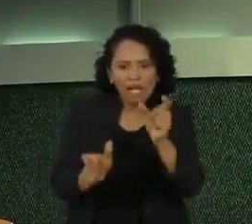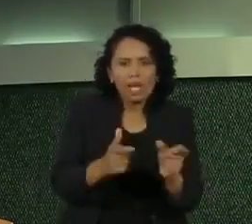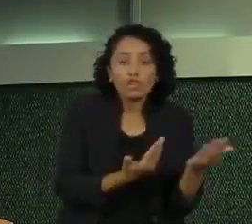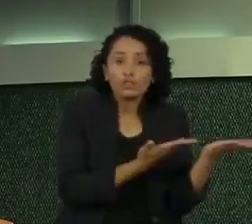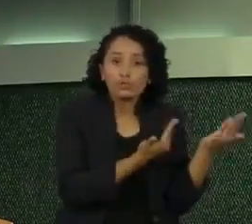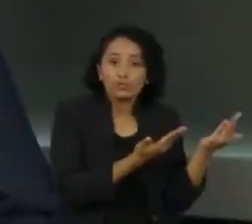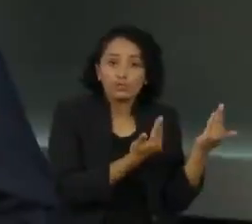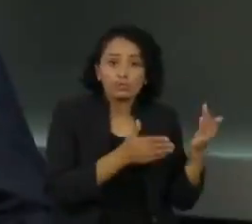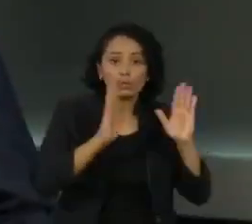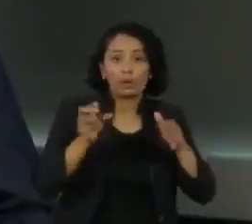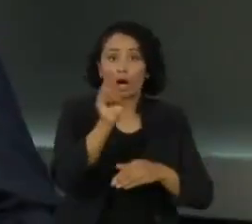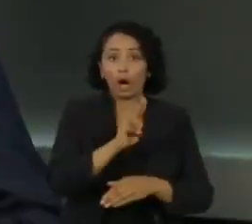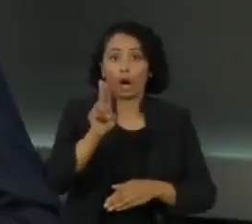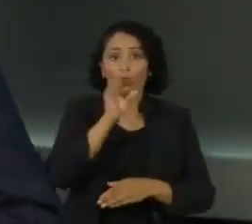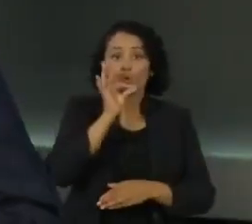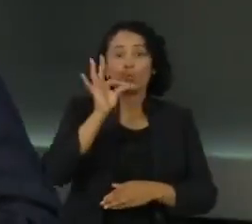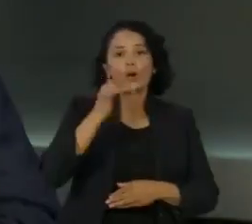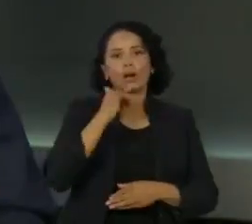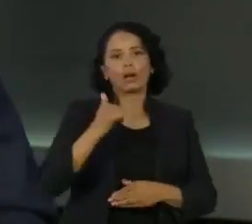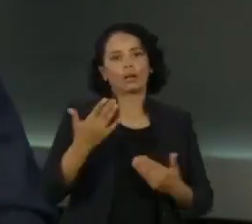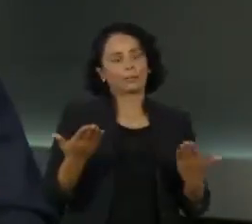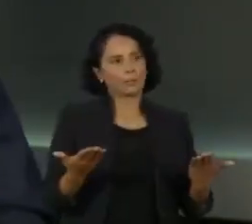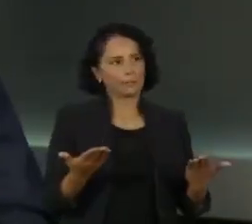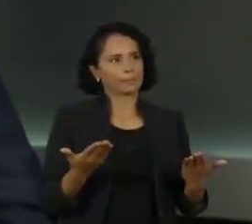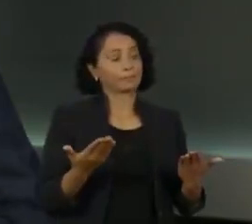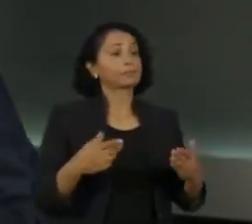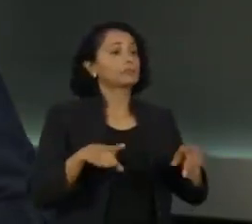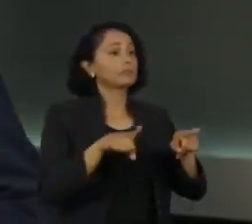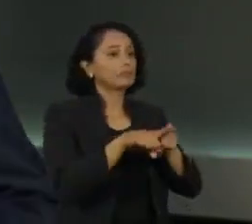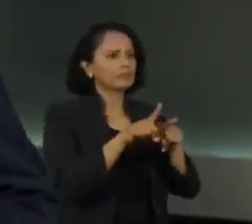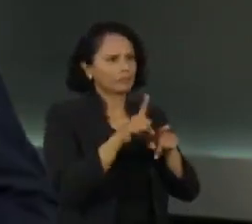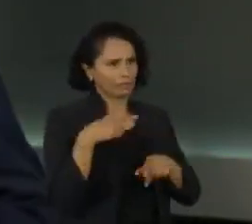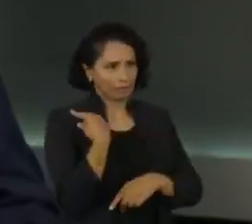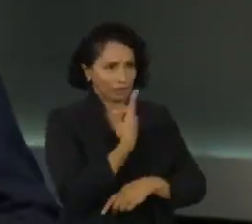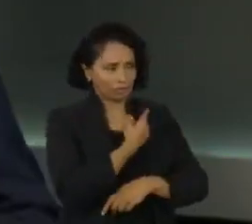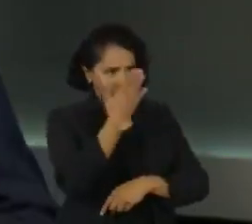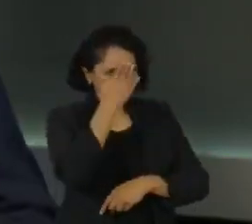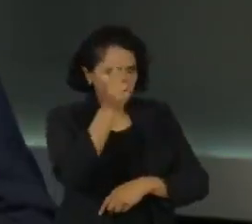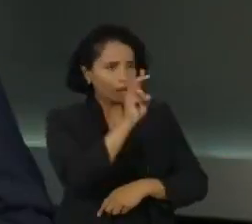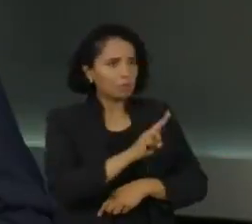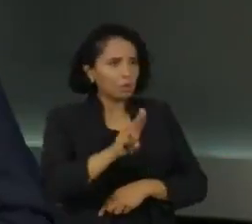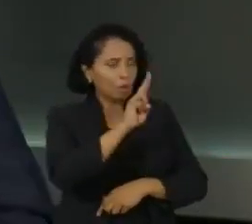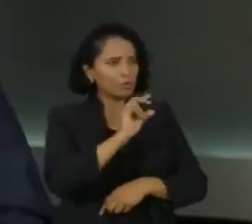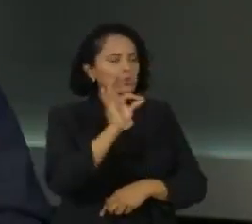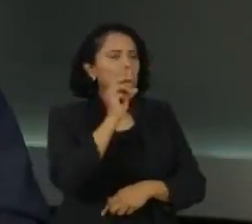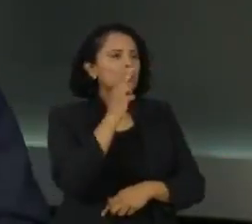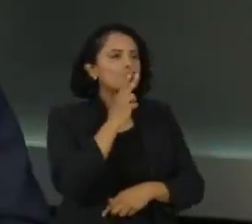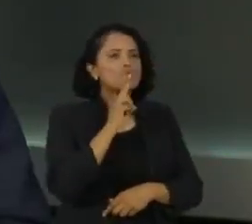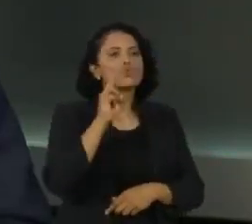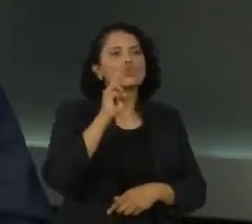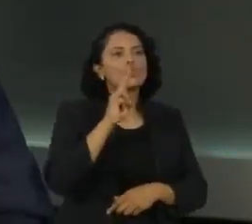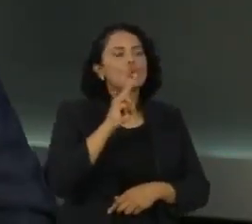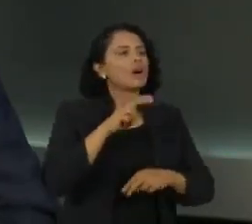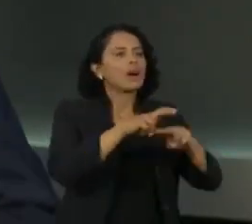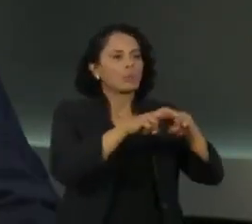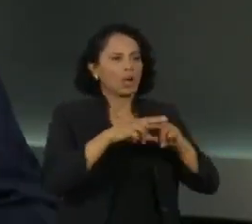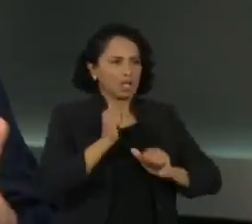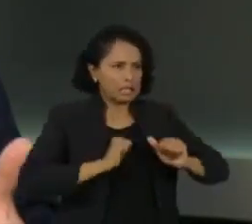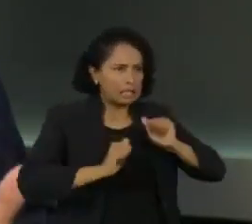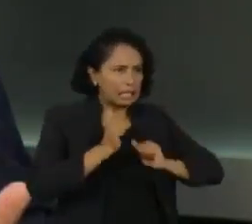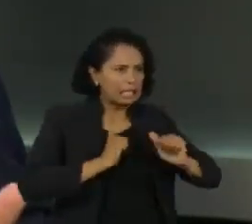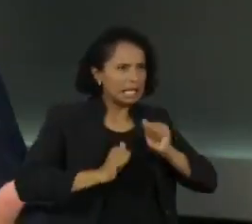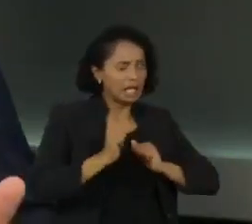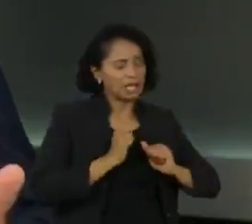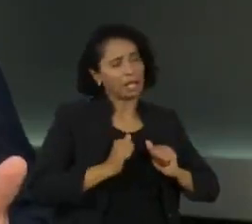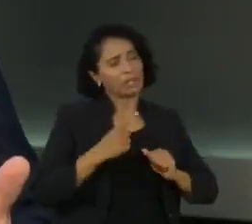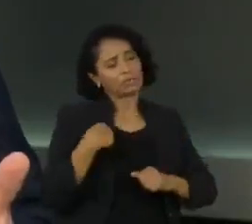no dia a dia. A gente sabe também que o uso do tabaco tem uma relação direta com a ansiedade. No momento como a